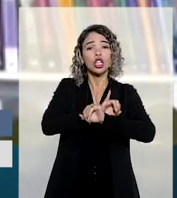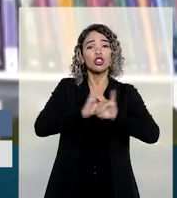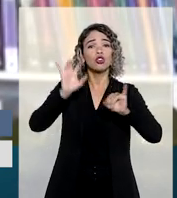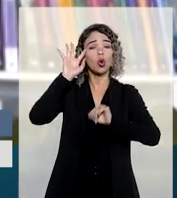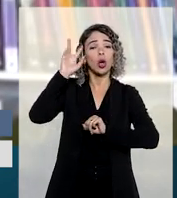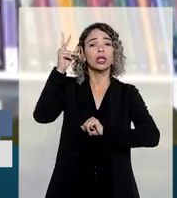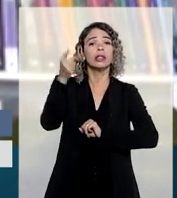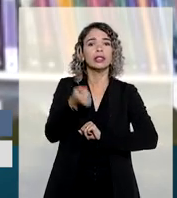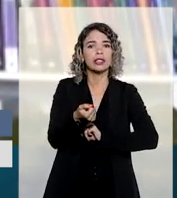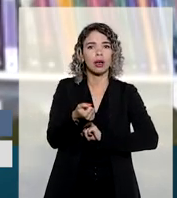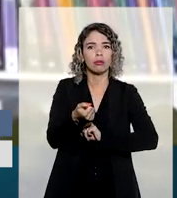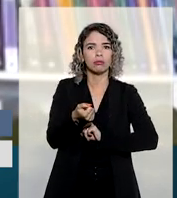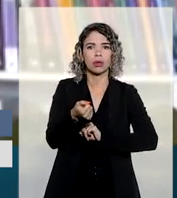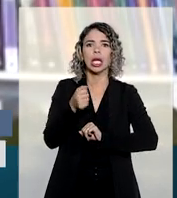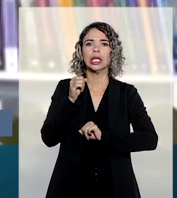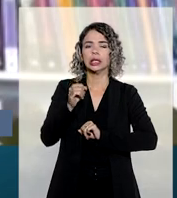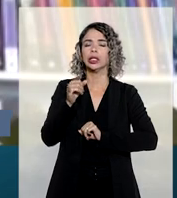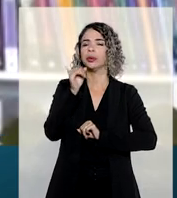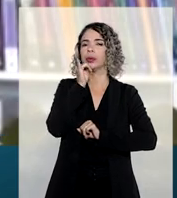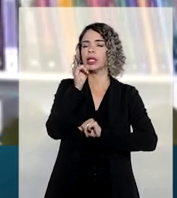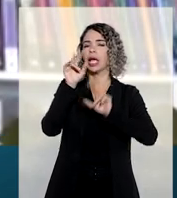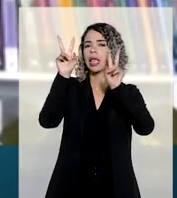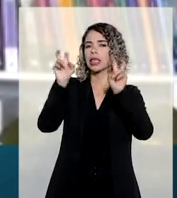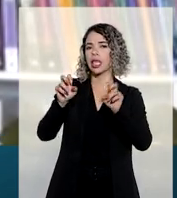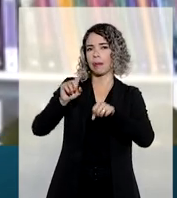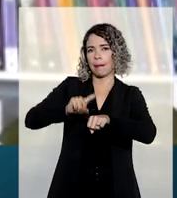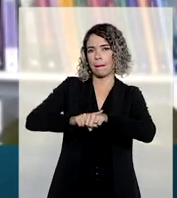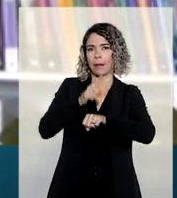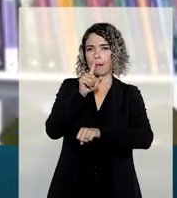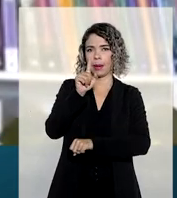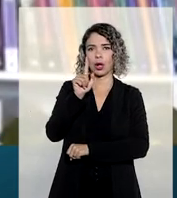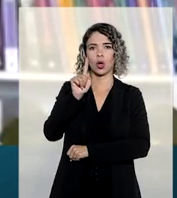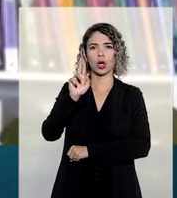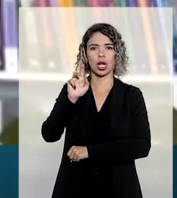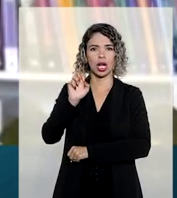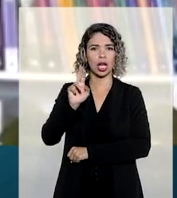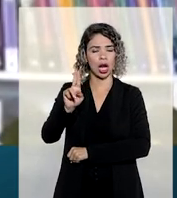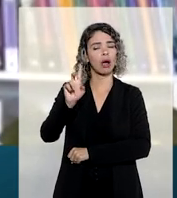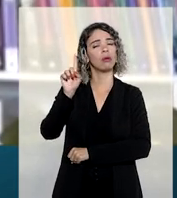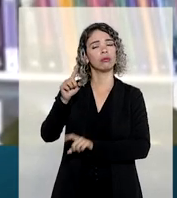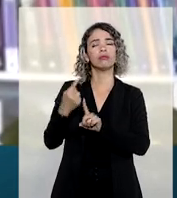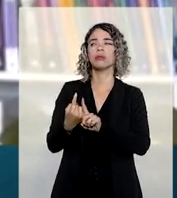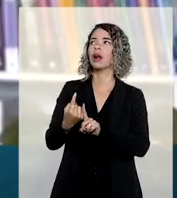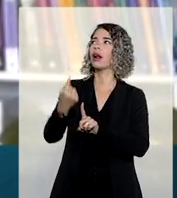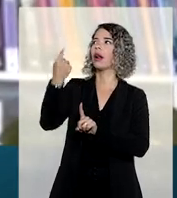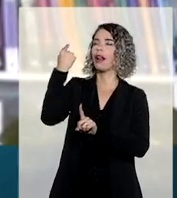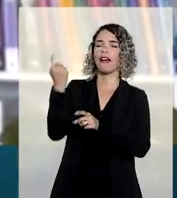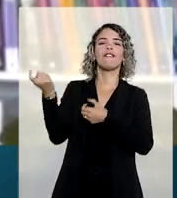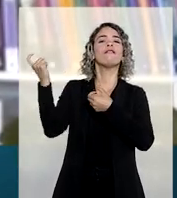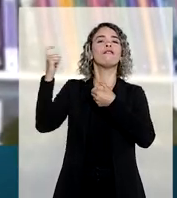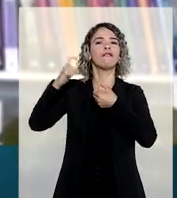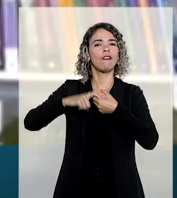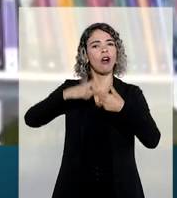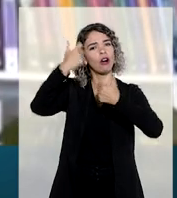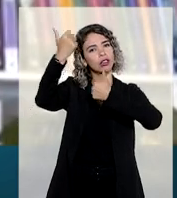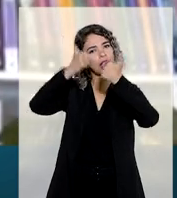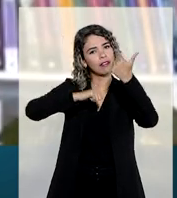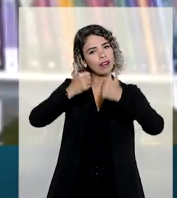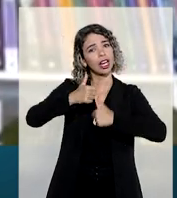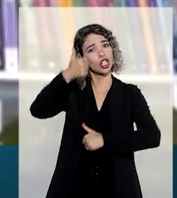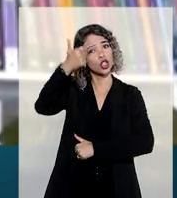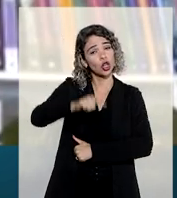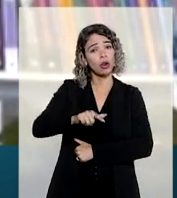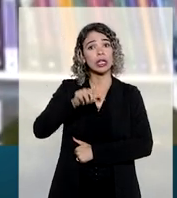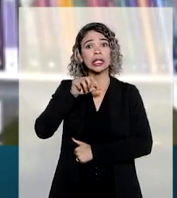que proferiu a decisão embargada. Se se trata de uma decisão de primeiro grau, será lá no primeiro grau, pelo juízo de primeiro